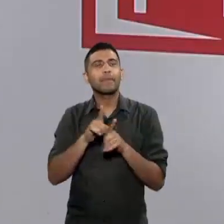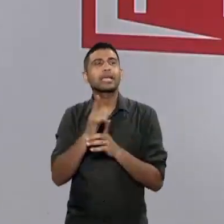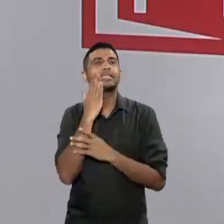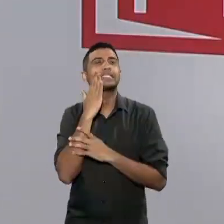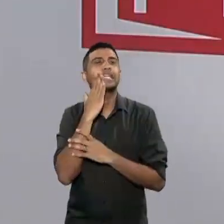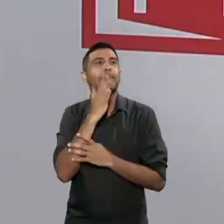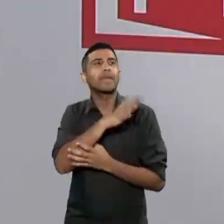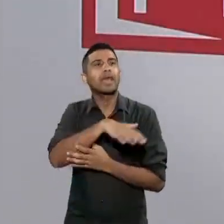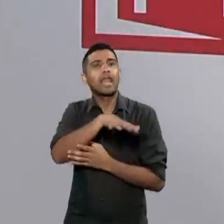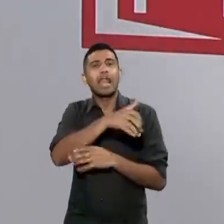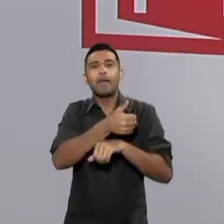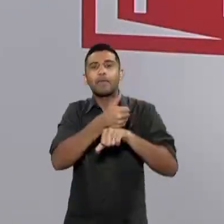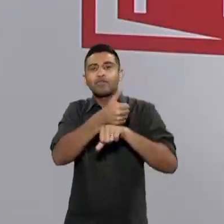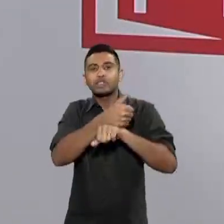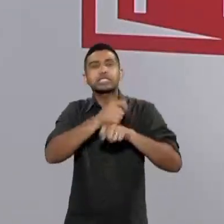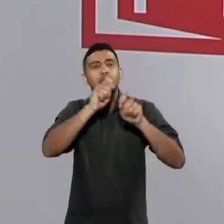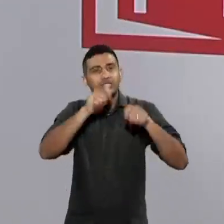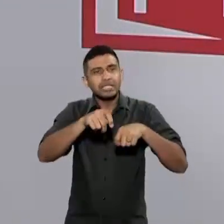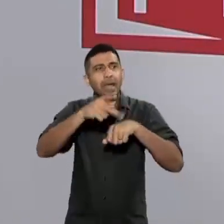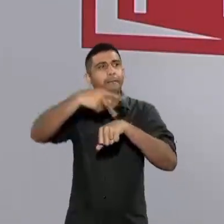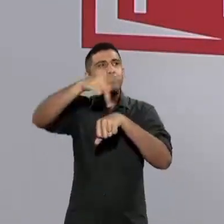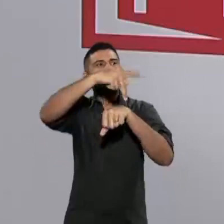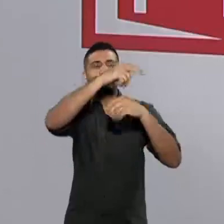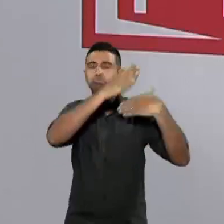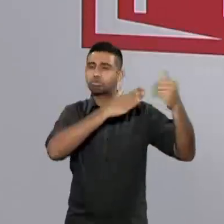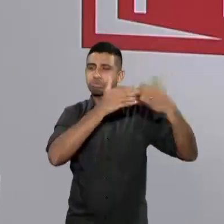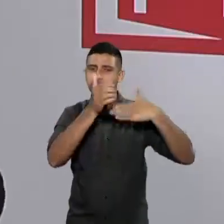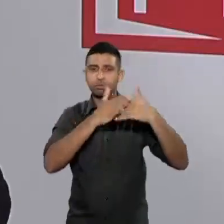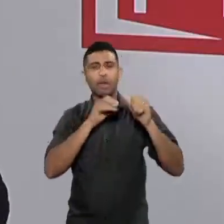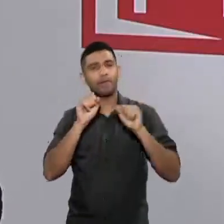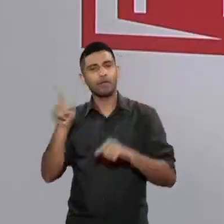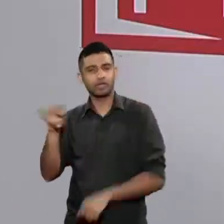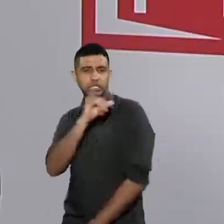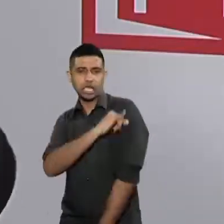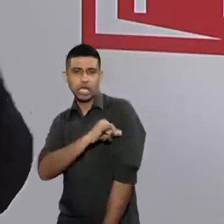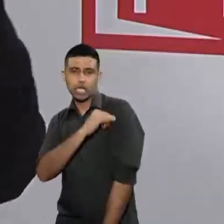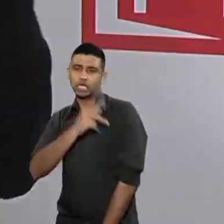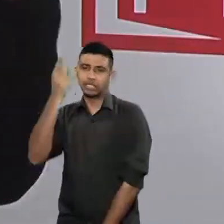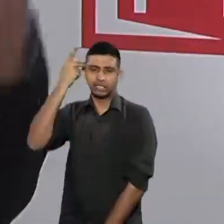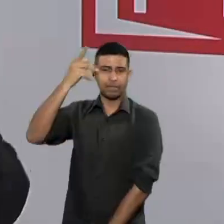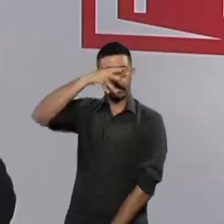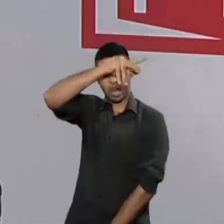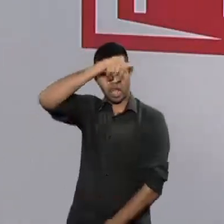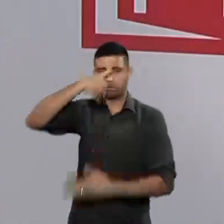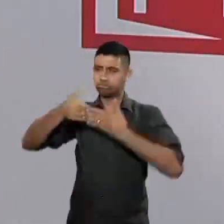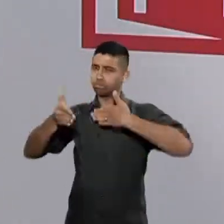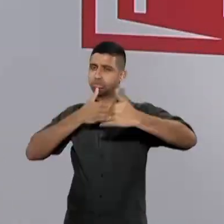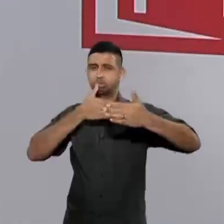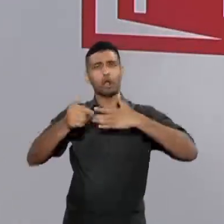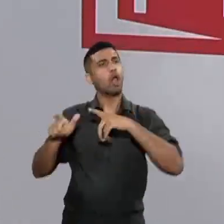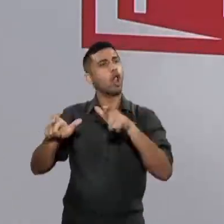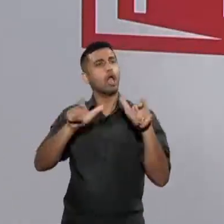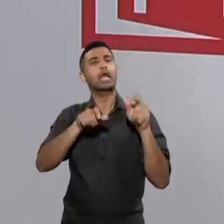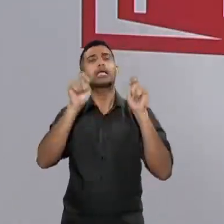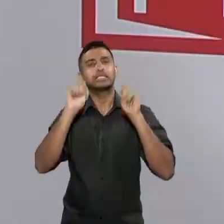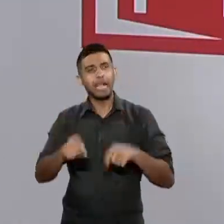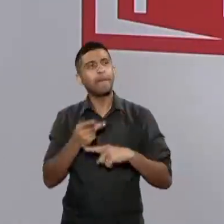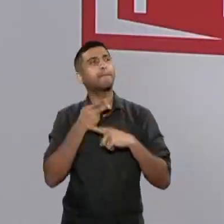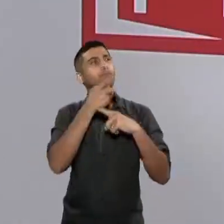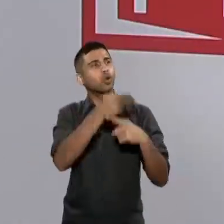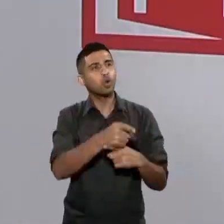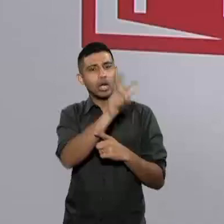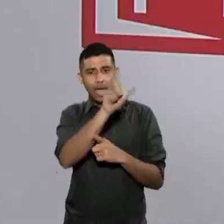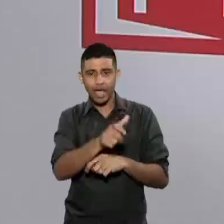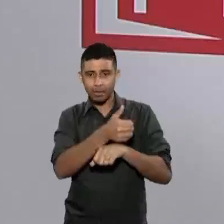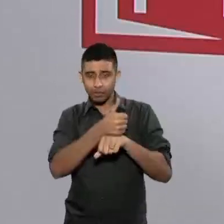essa triagem em toda a parte do país. Então, se você é do Rio, de São Paulo, do Acre, de onde for, você pode